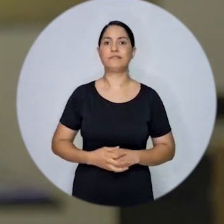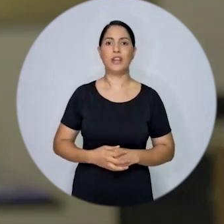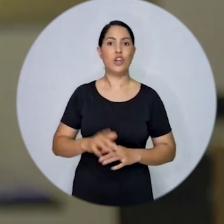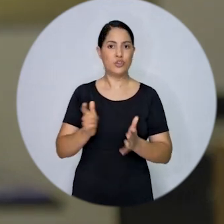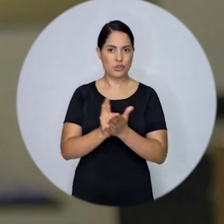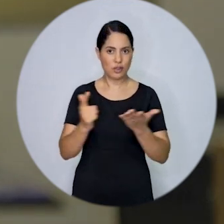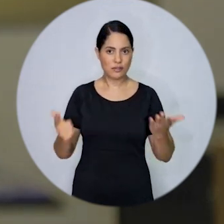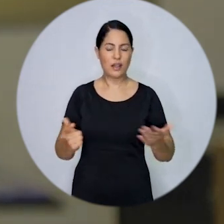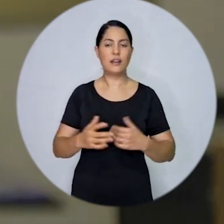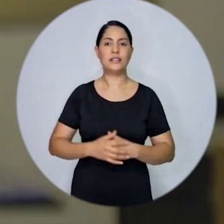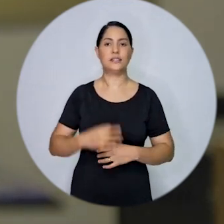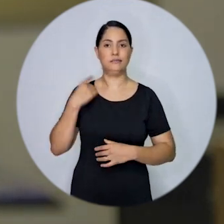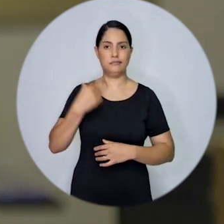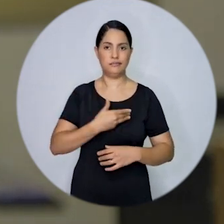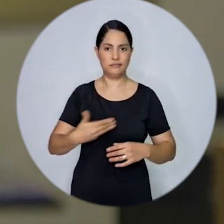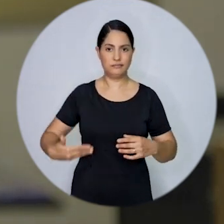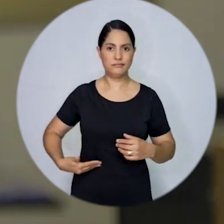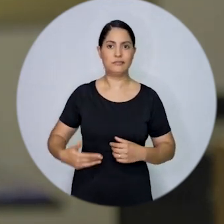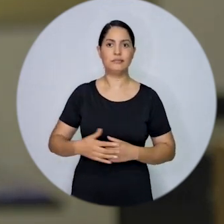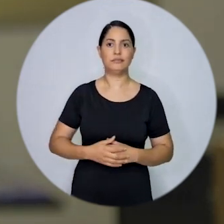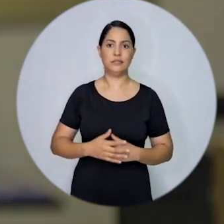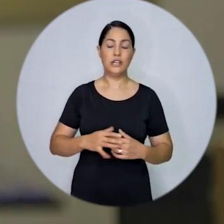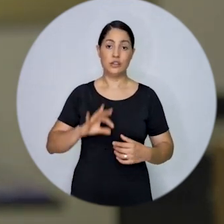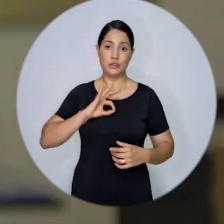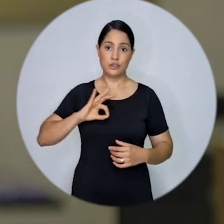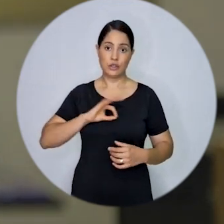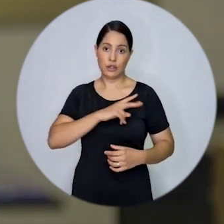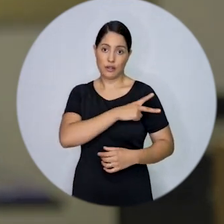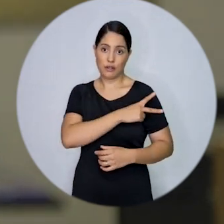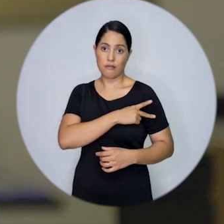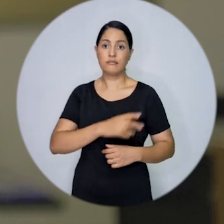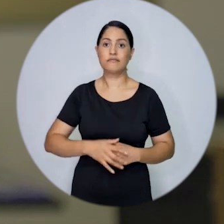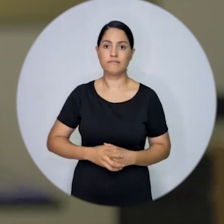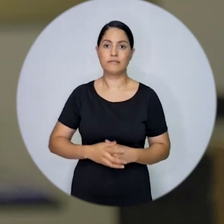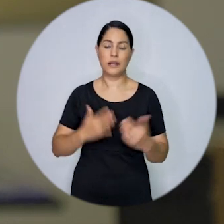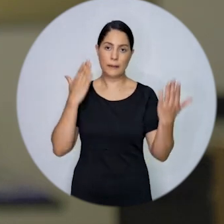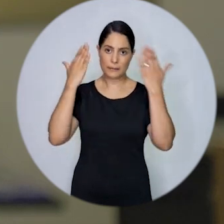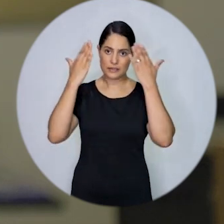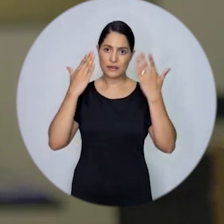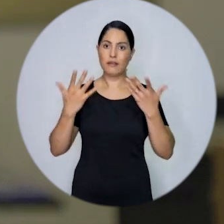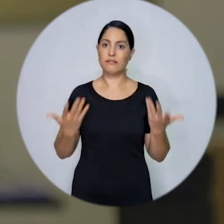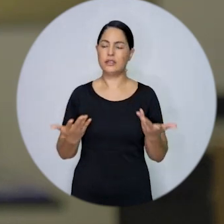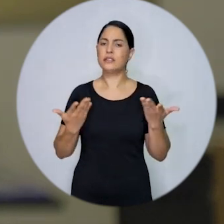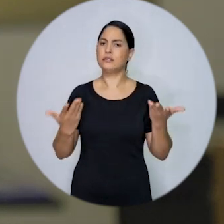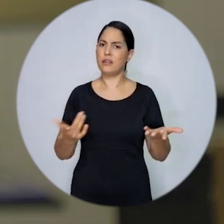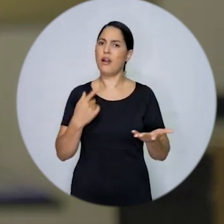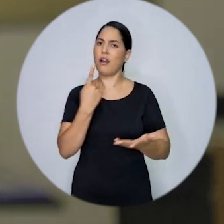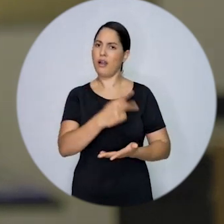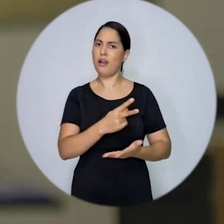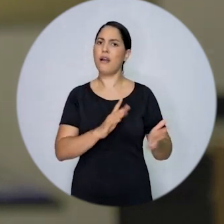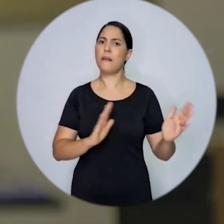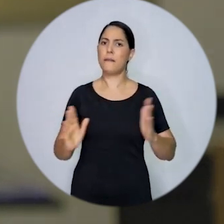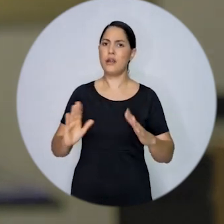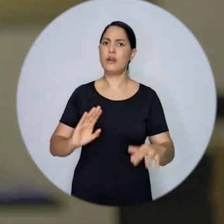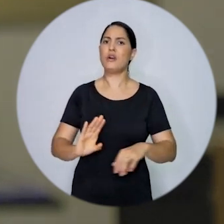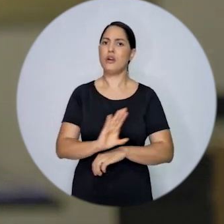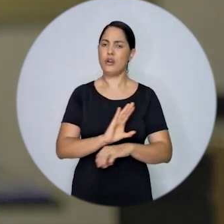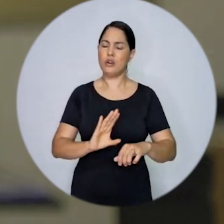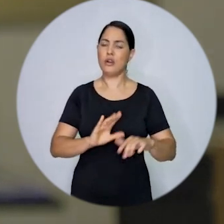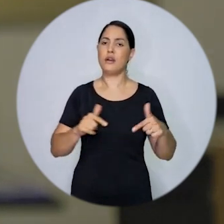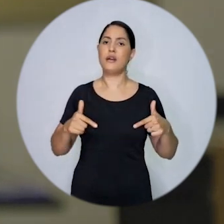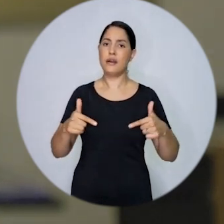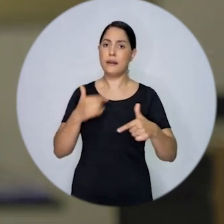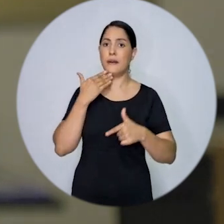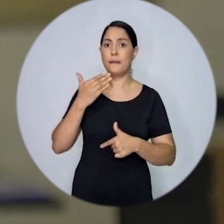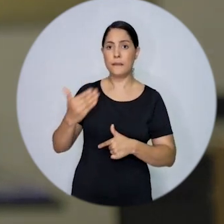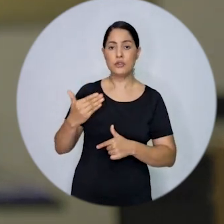chefe de polícia e psicólogo. Ele presidiu, inclusive, o Conselho Federal da OAB e foi relator-geral da Assembleia Constituinte,